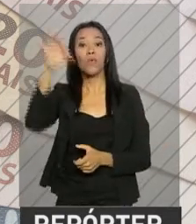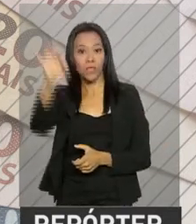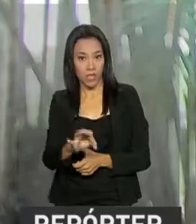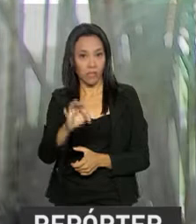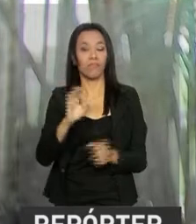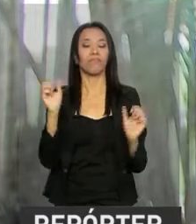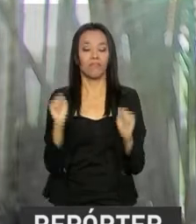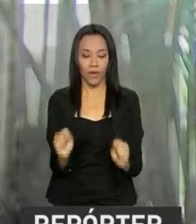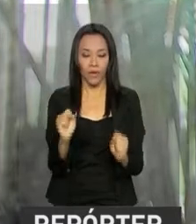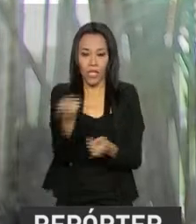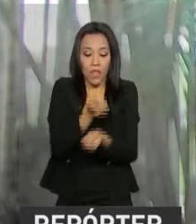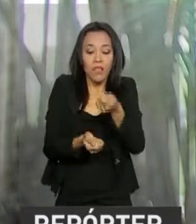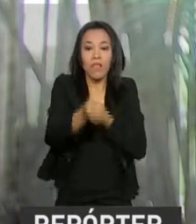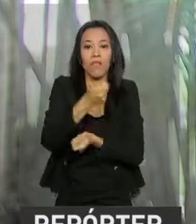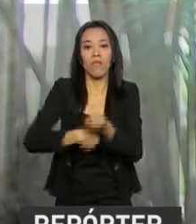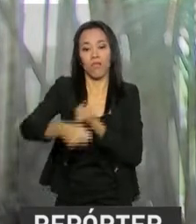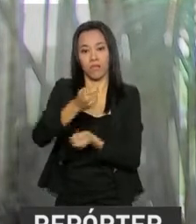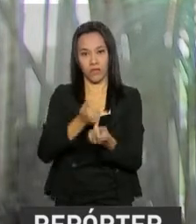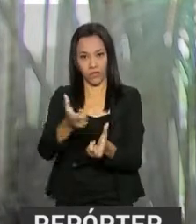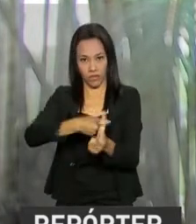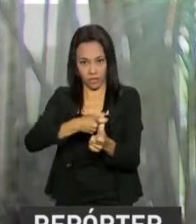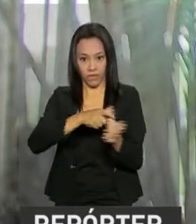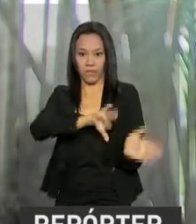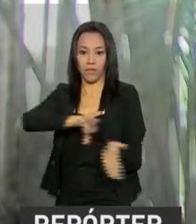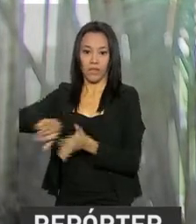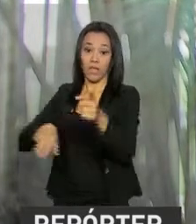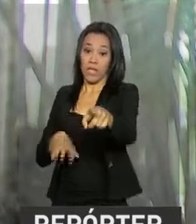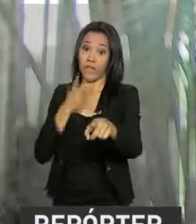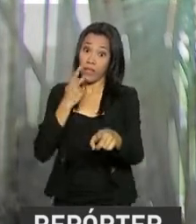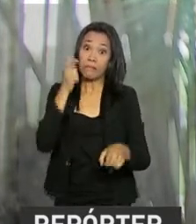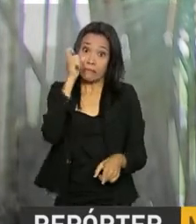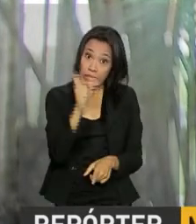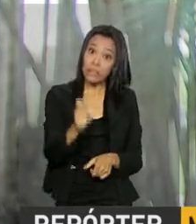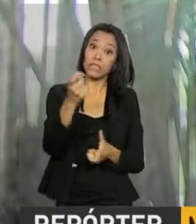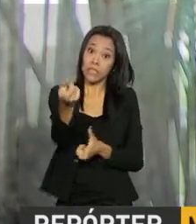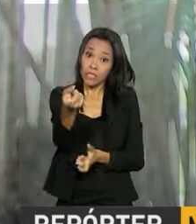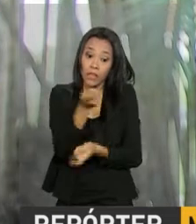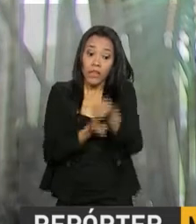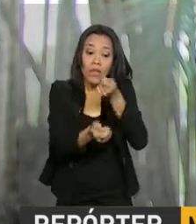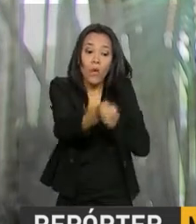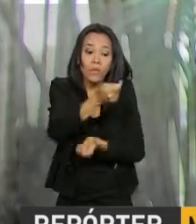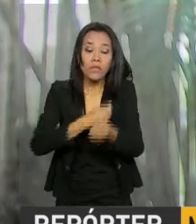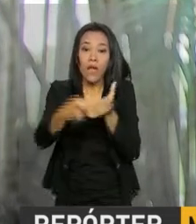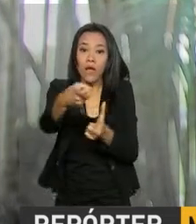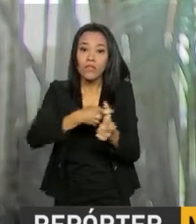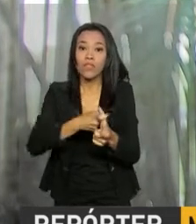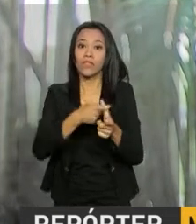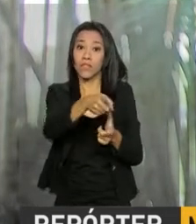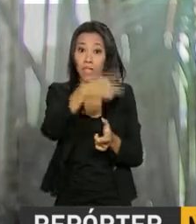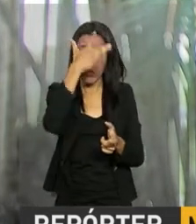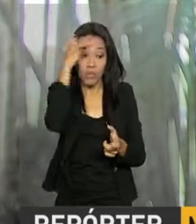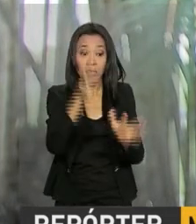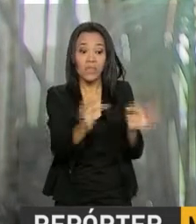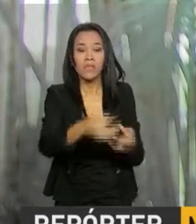a renegociação em condições bastante interessantes são os pequenos produtores vai permitir que eles voltem a